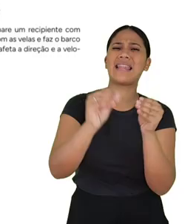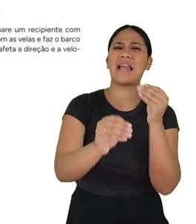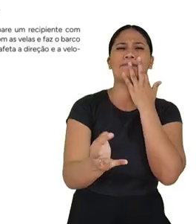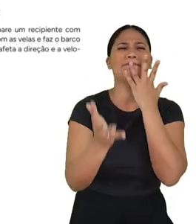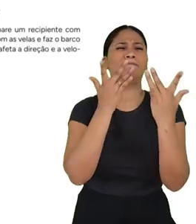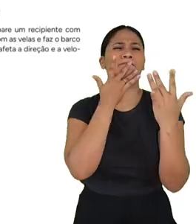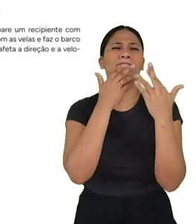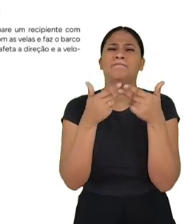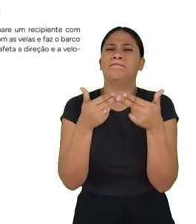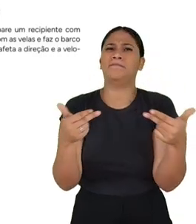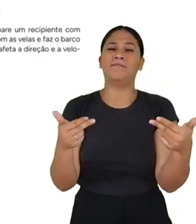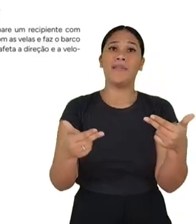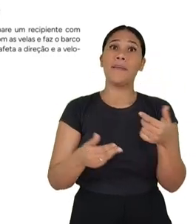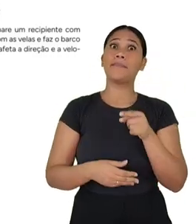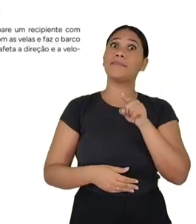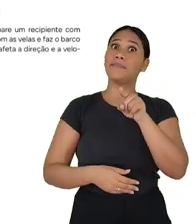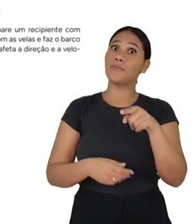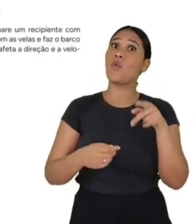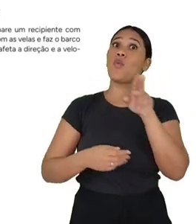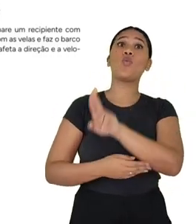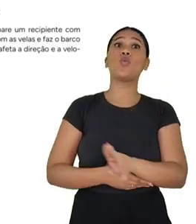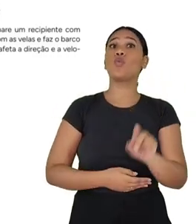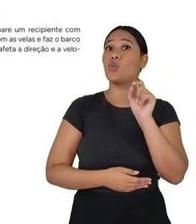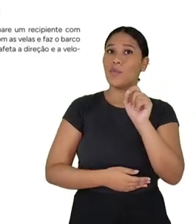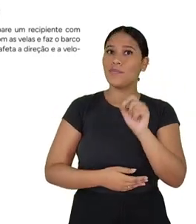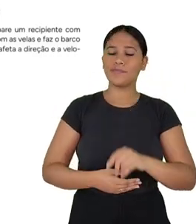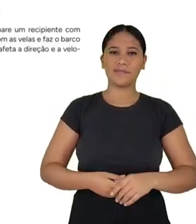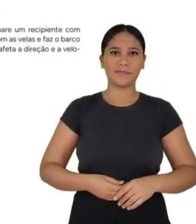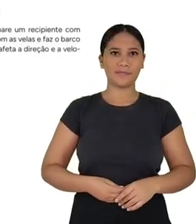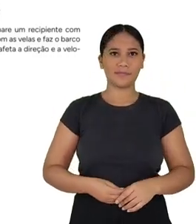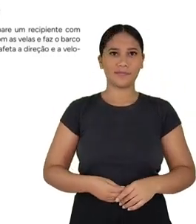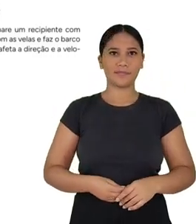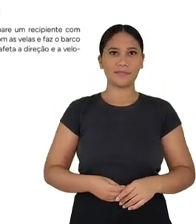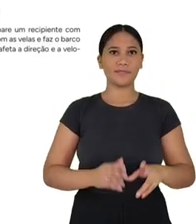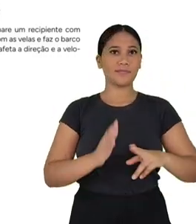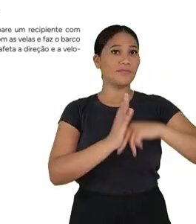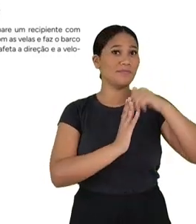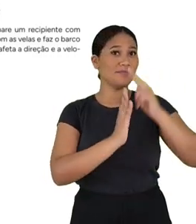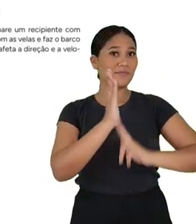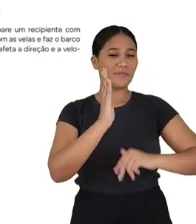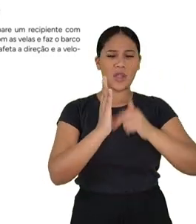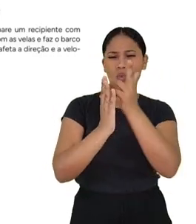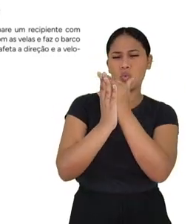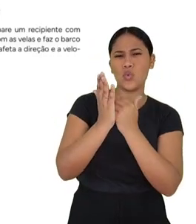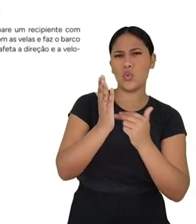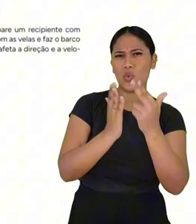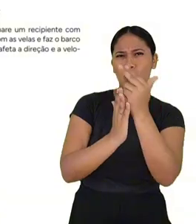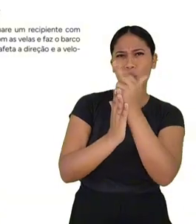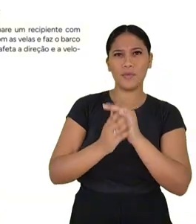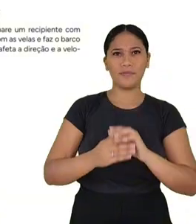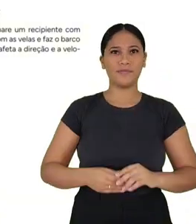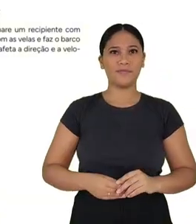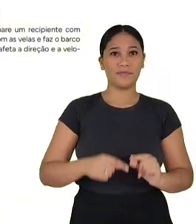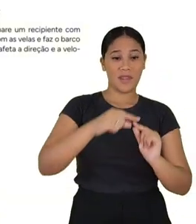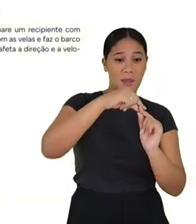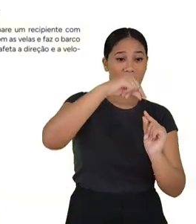personalizar e trazer elementos artísticos à construção. Para isso, você pode utilizar tintas guaches,